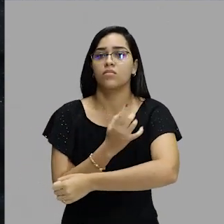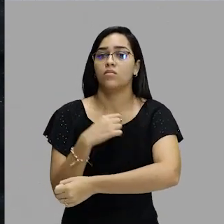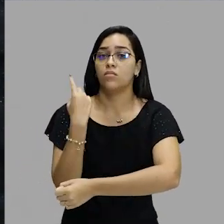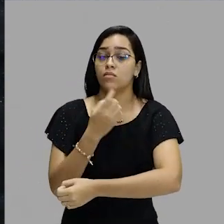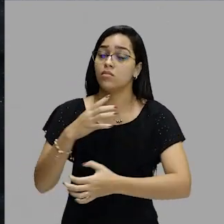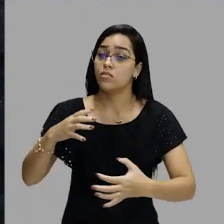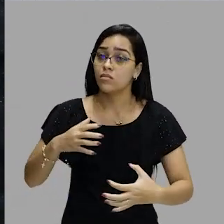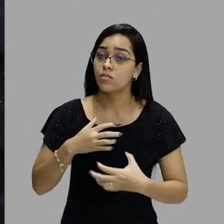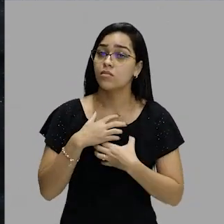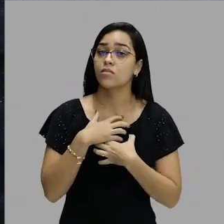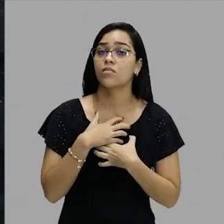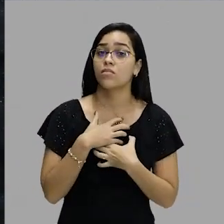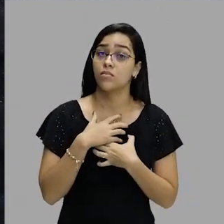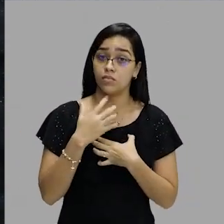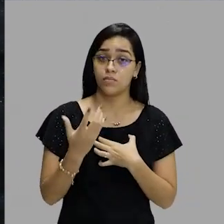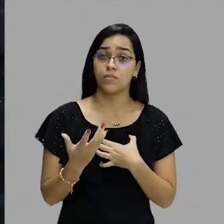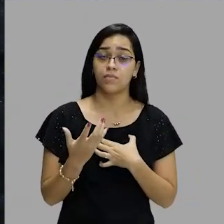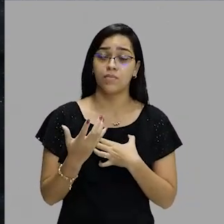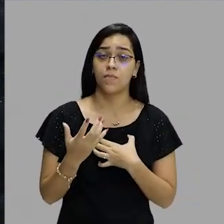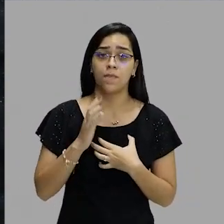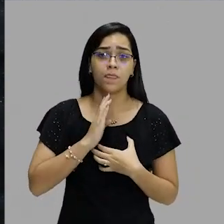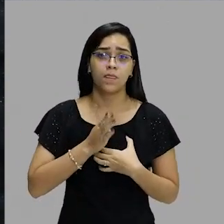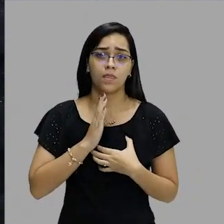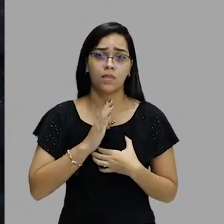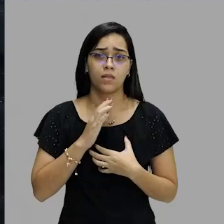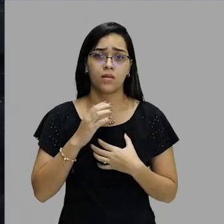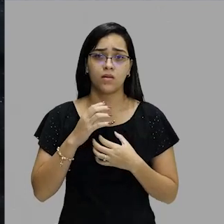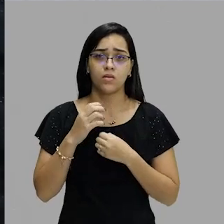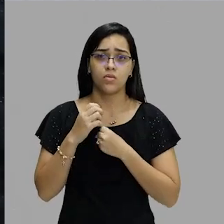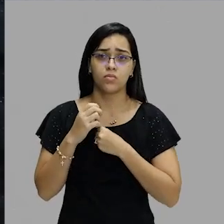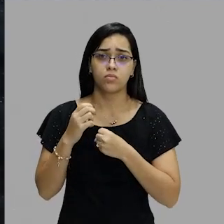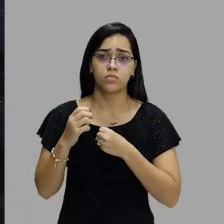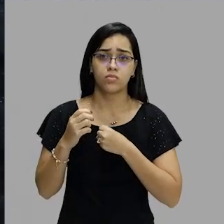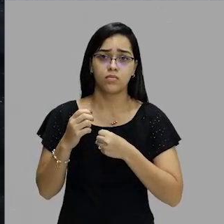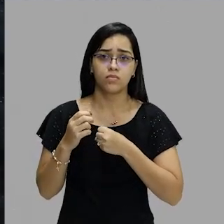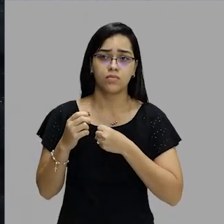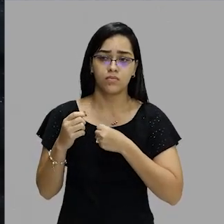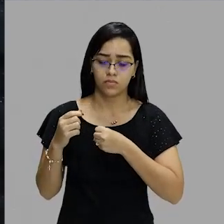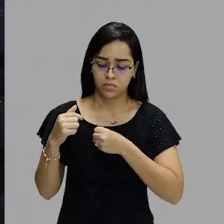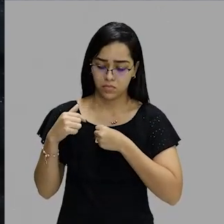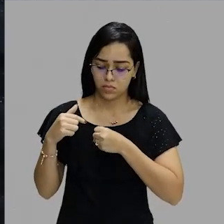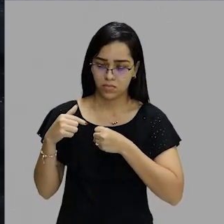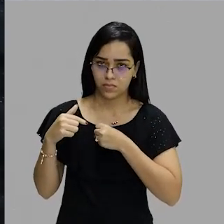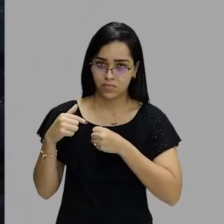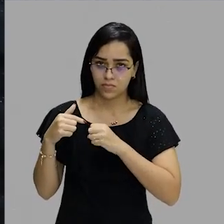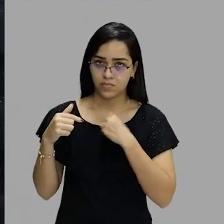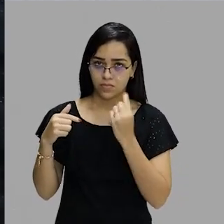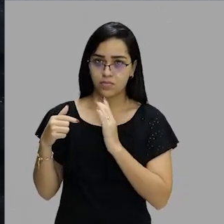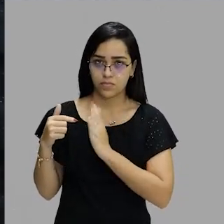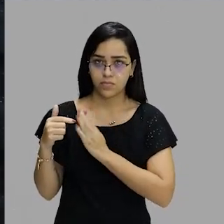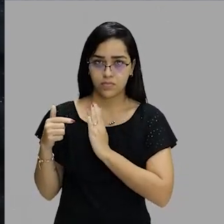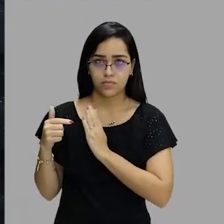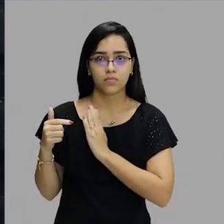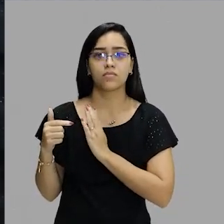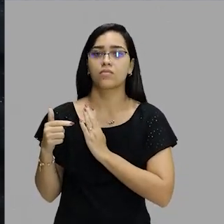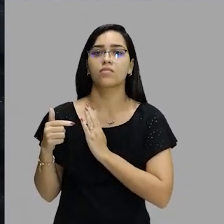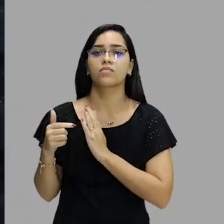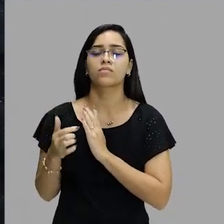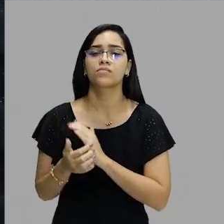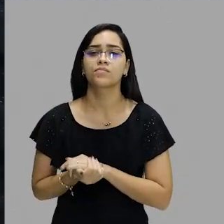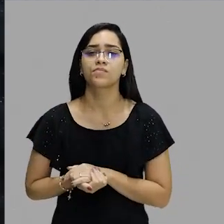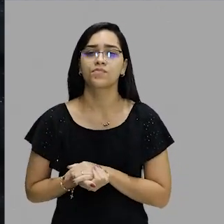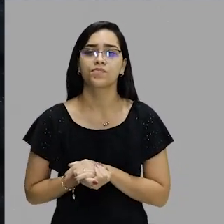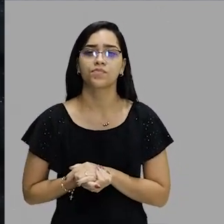nossos sentimentos, né? O coração é um músculo, né? Um órgão que está aqui, né? Dentro do nosso peito, entre